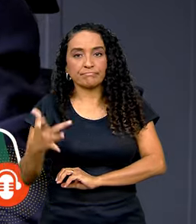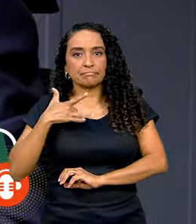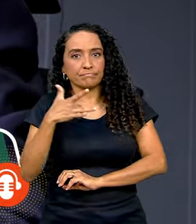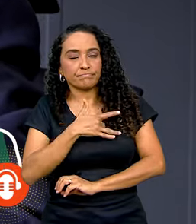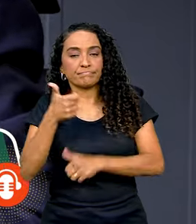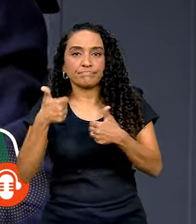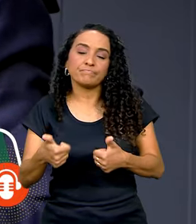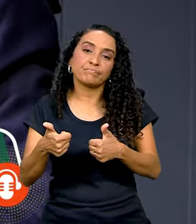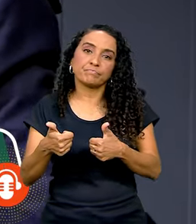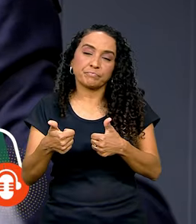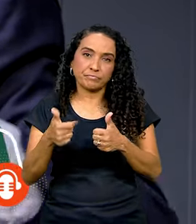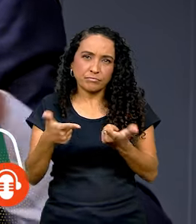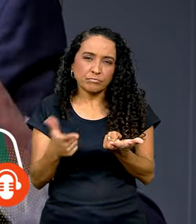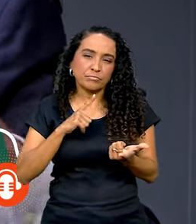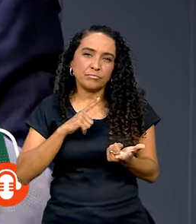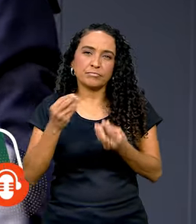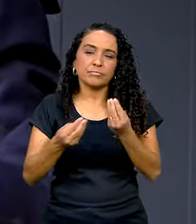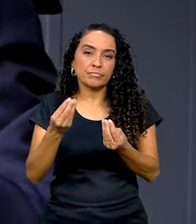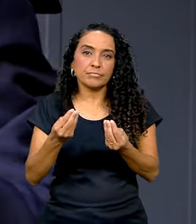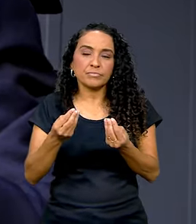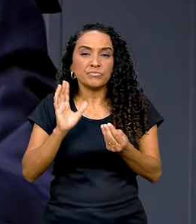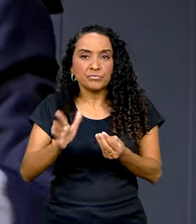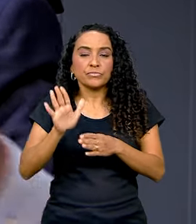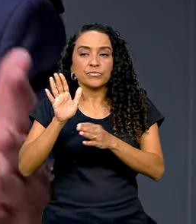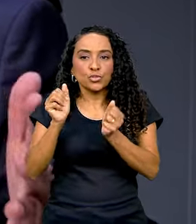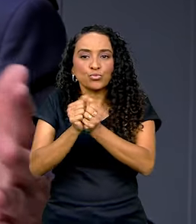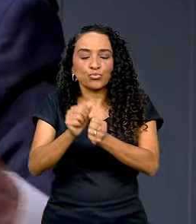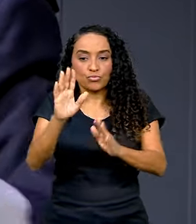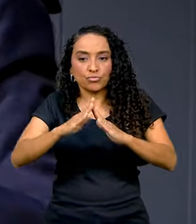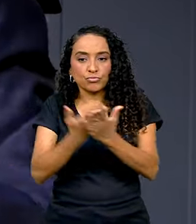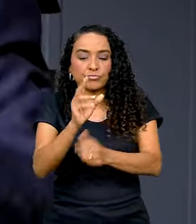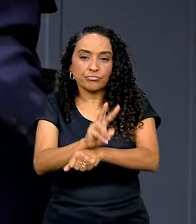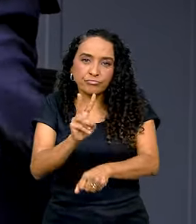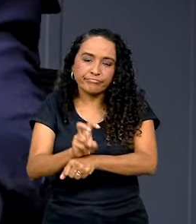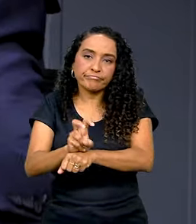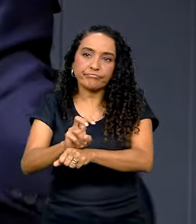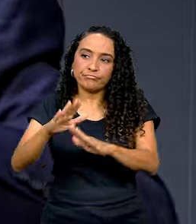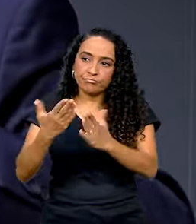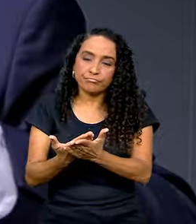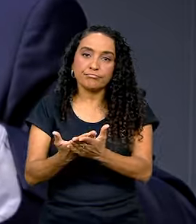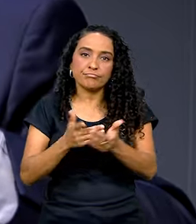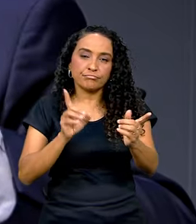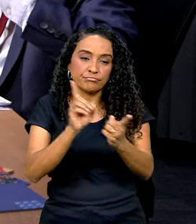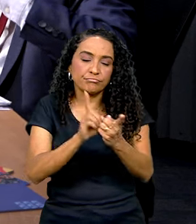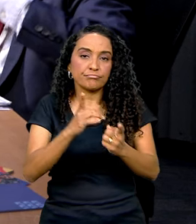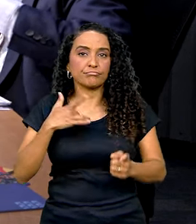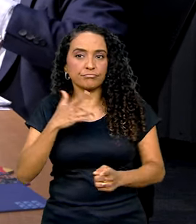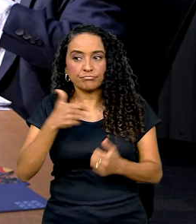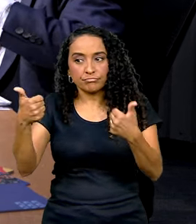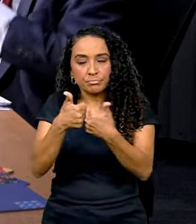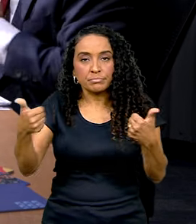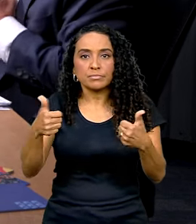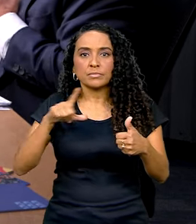ambiente saudável um ambiente eh em que tem ali já junto creche escola eh atendimento de